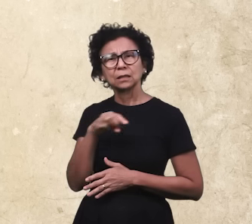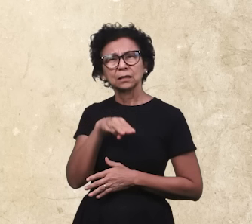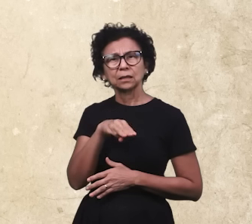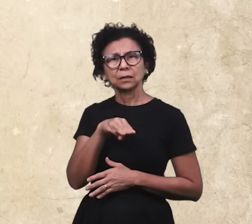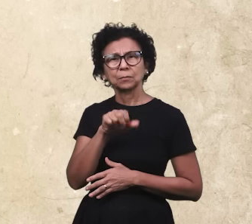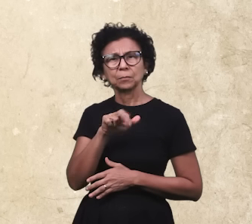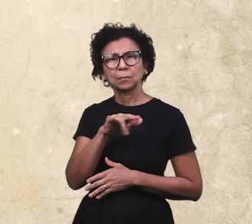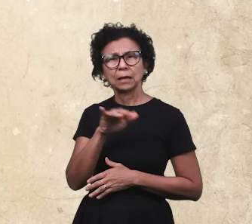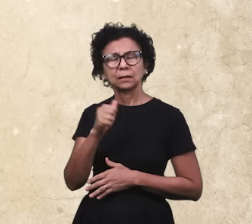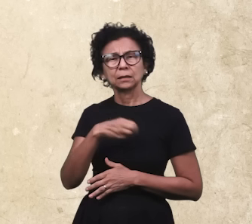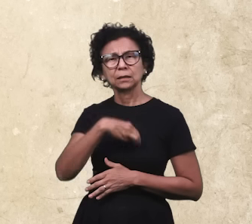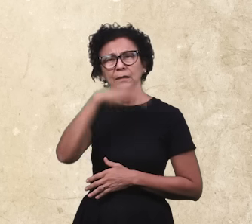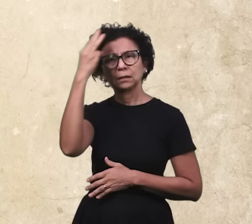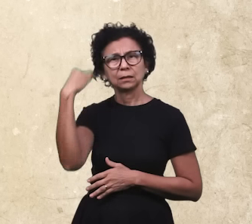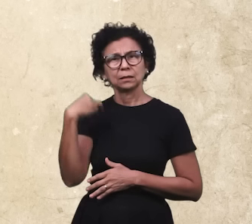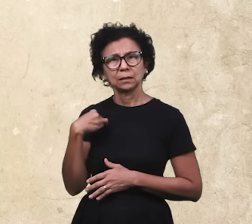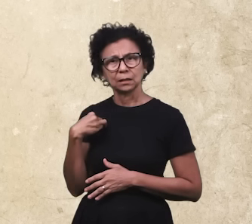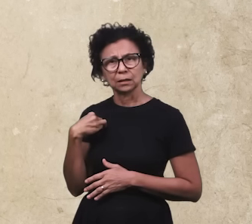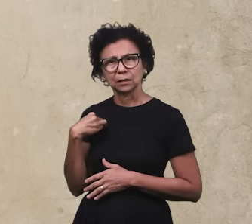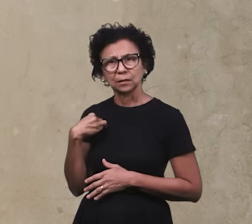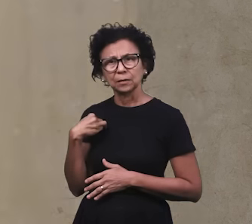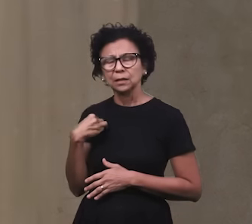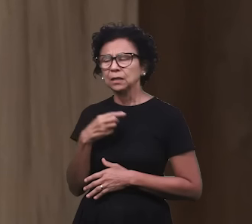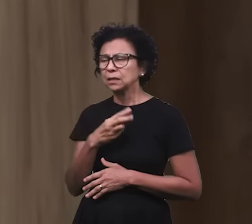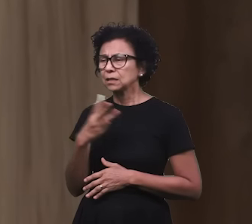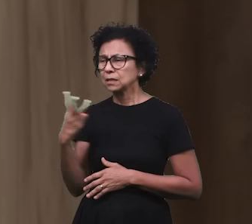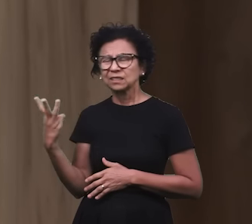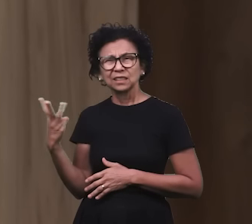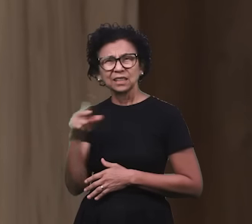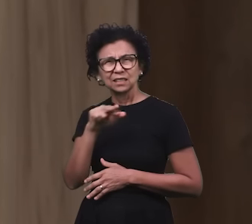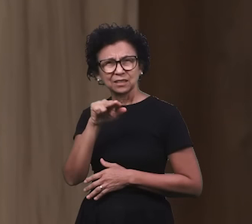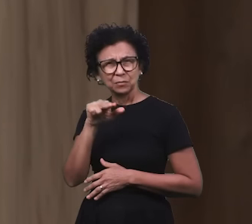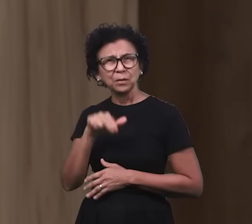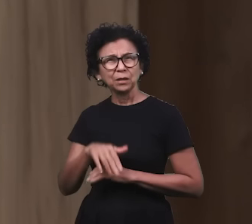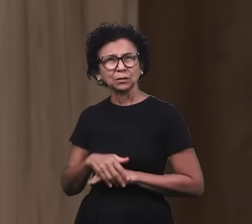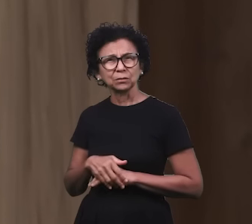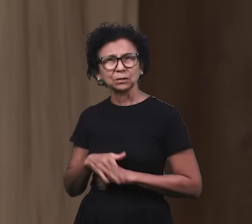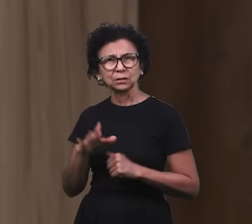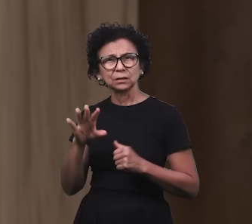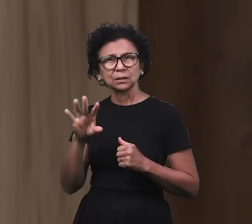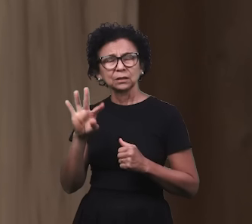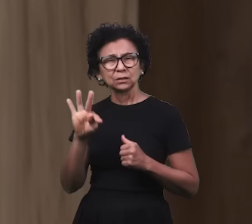Tiago, José, Simão e Judas? Interessante